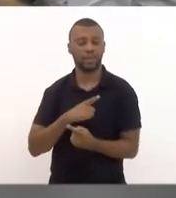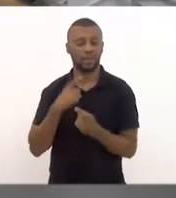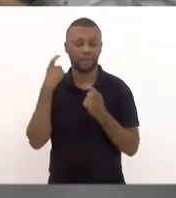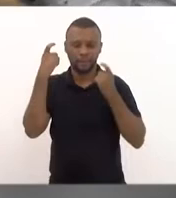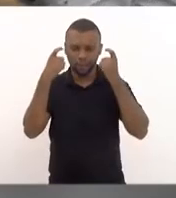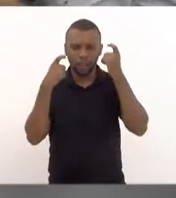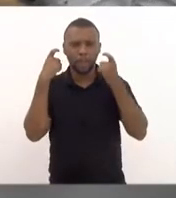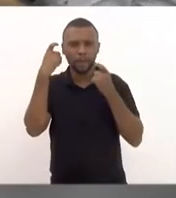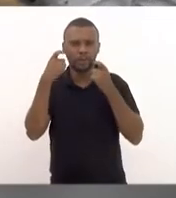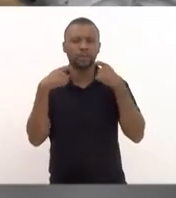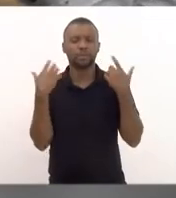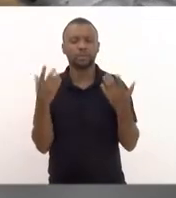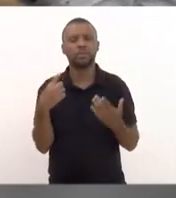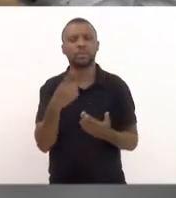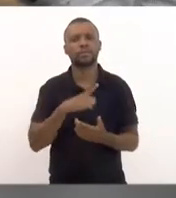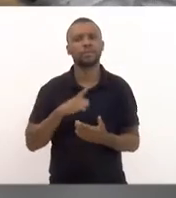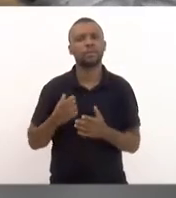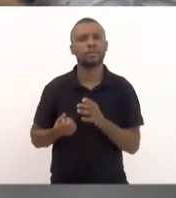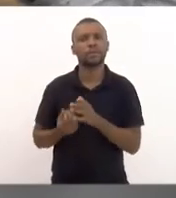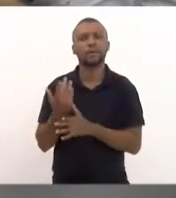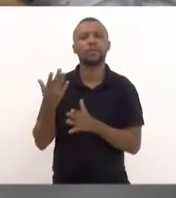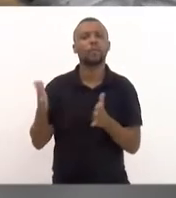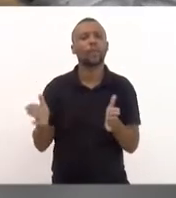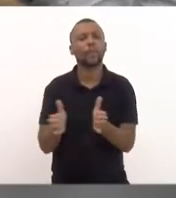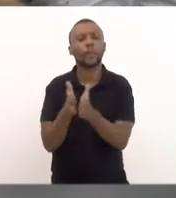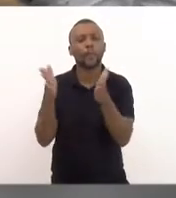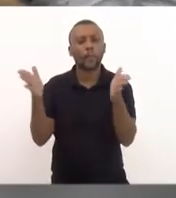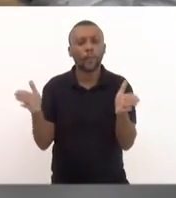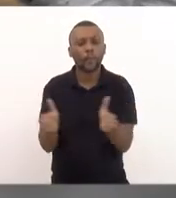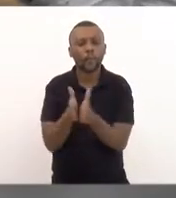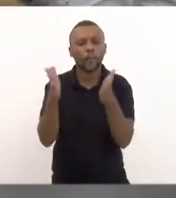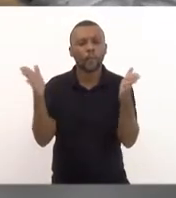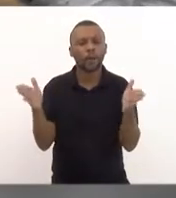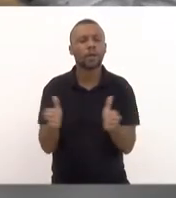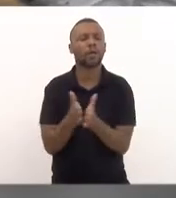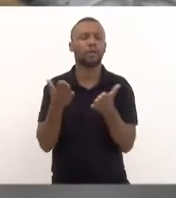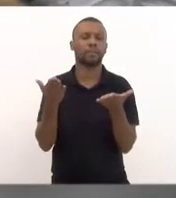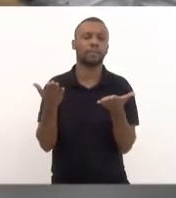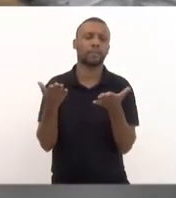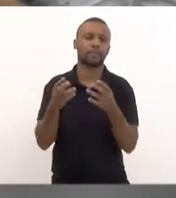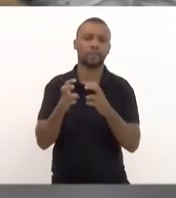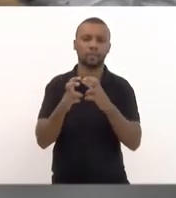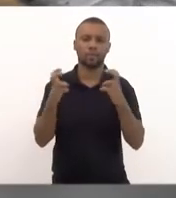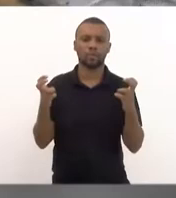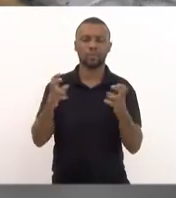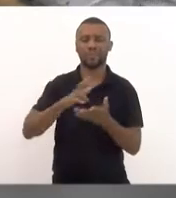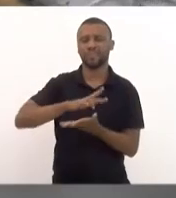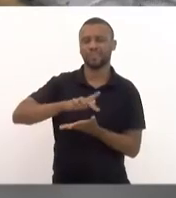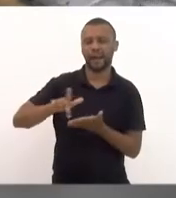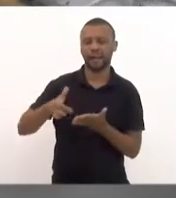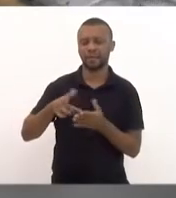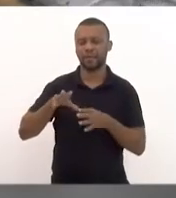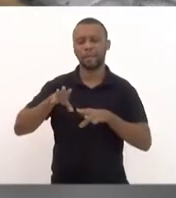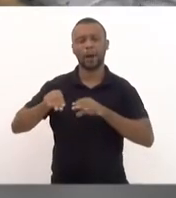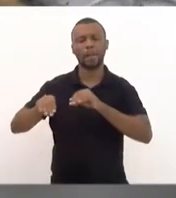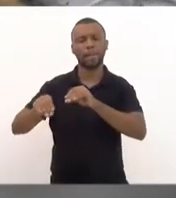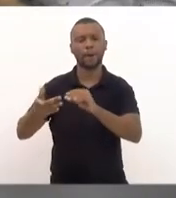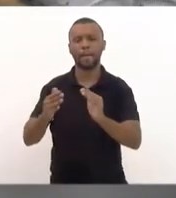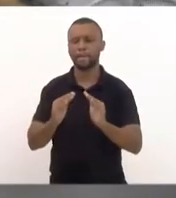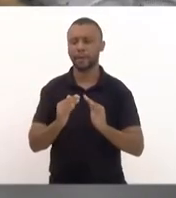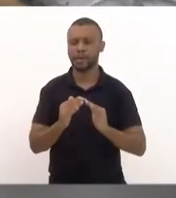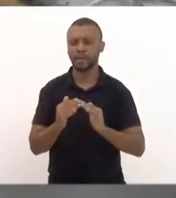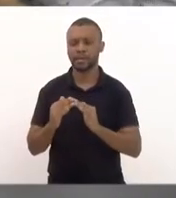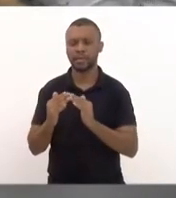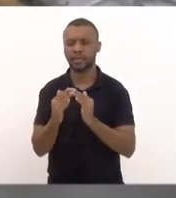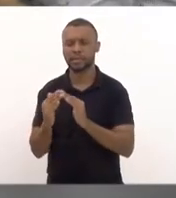a gente está ali criando um bolsão de pobreza no entorno do arco, onde diversas ocupações desordenadas estão fazendo com que aquela